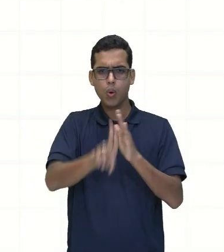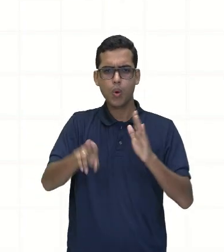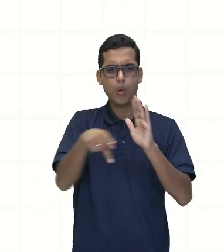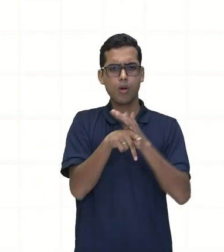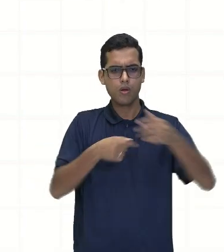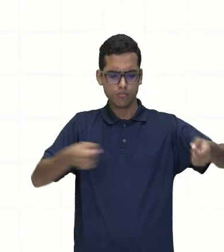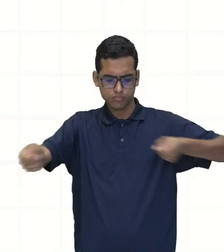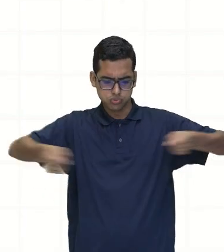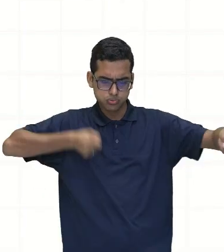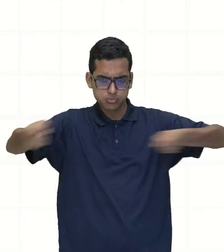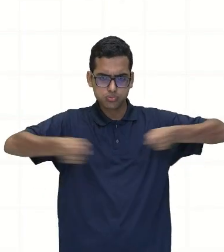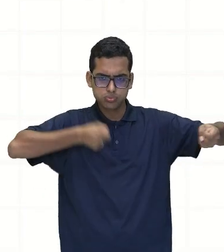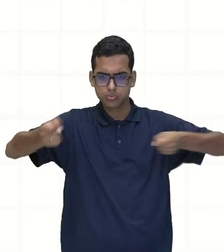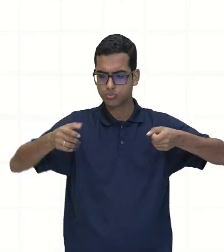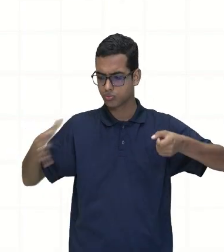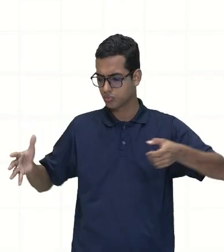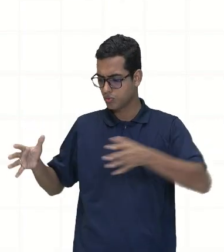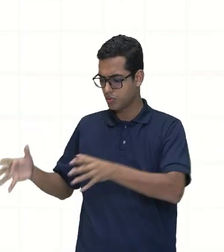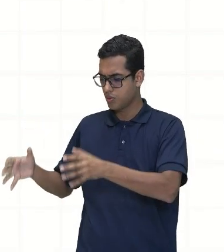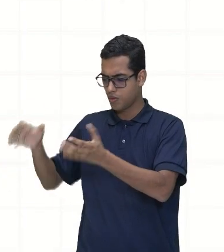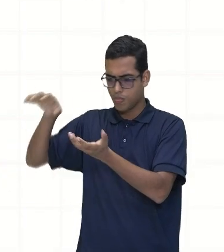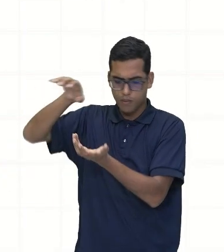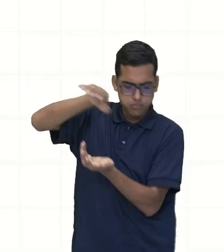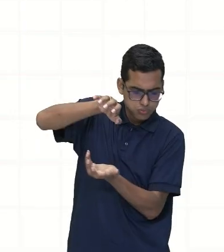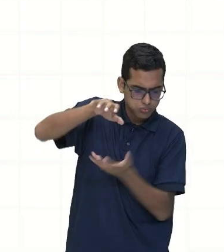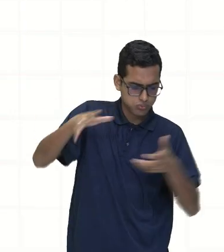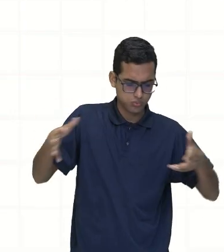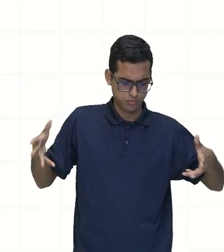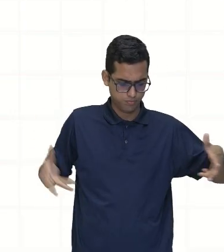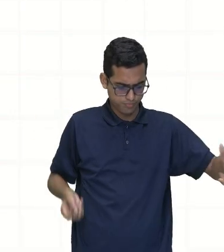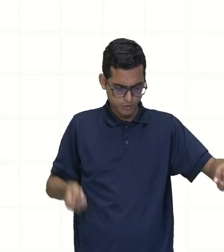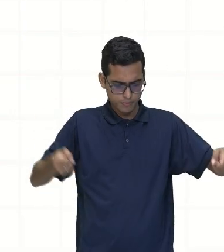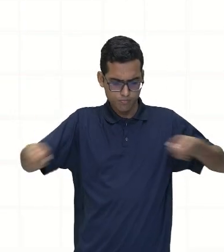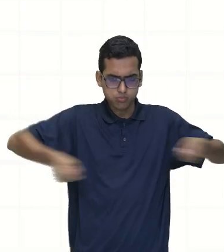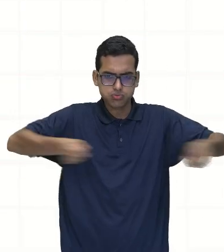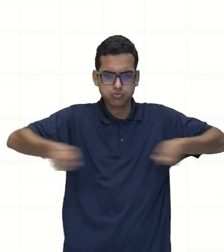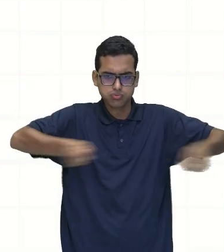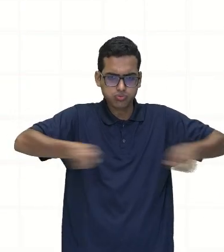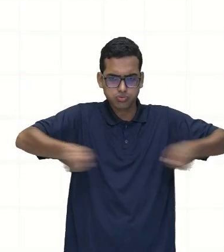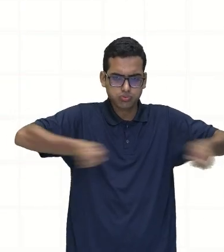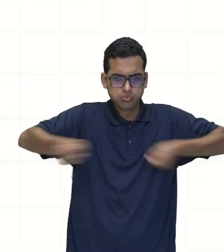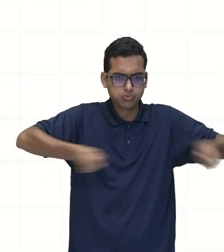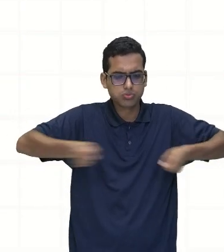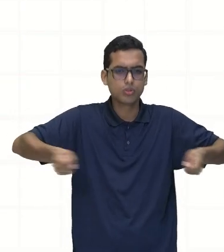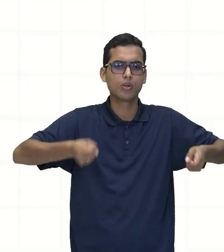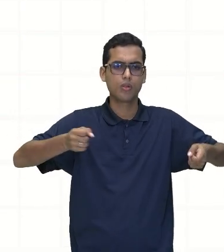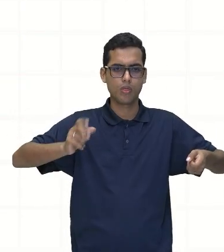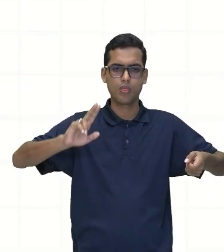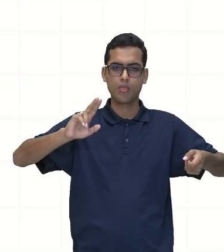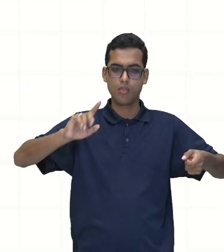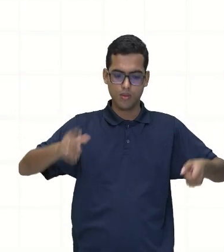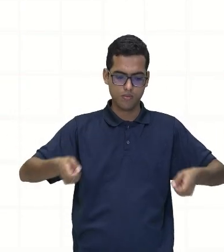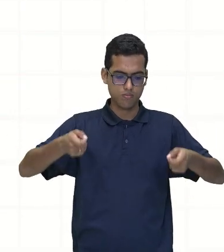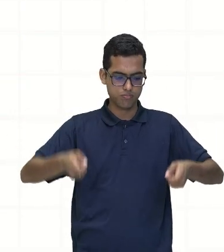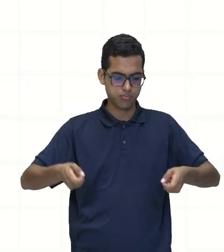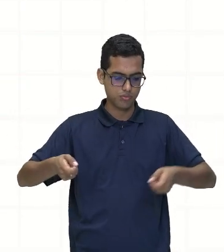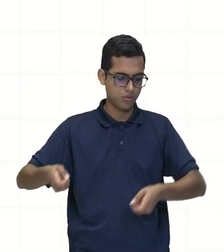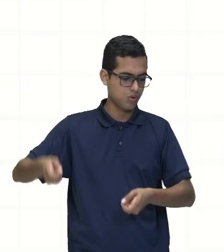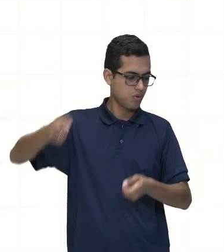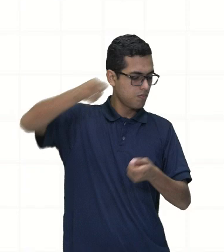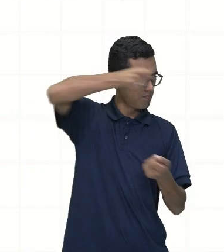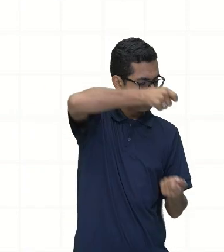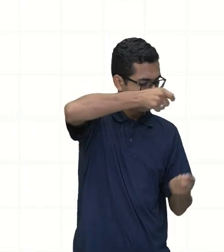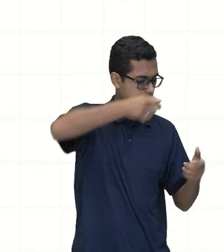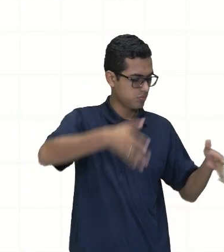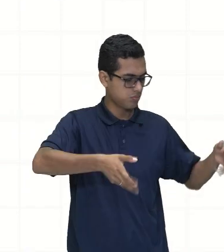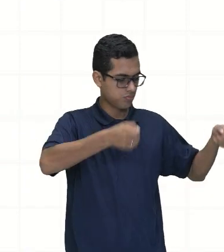aí, após essa lavagem, né, o que vai acontecer? Elas vão ser ensacadas novamente, e aí vai acontecer